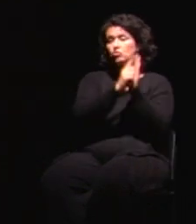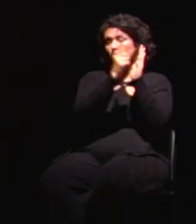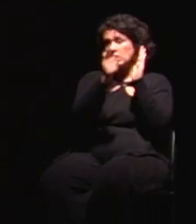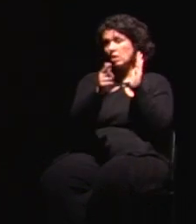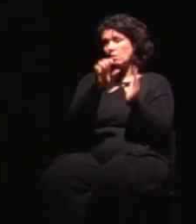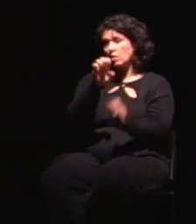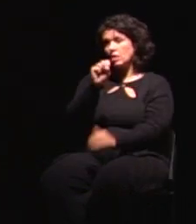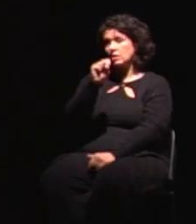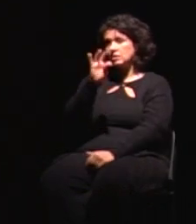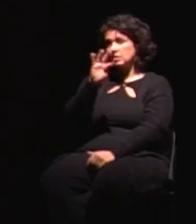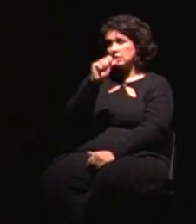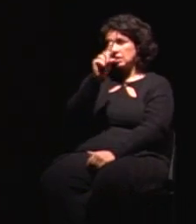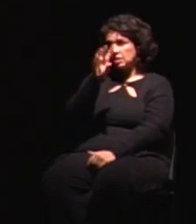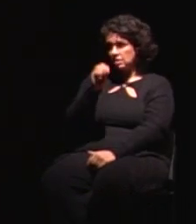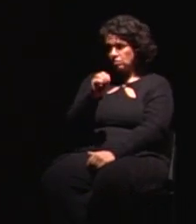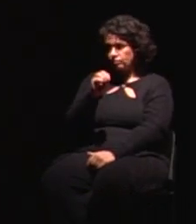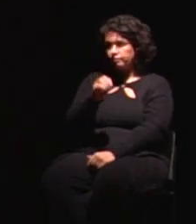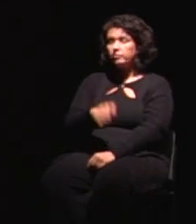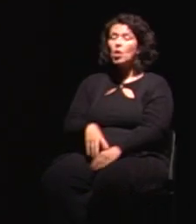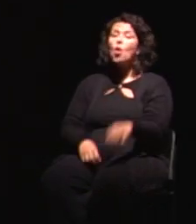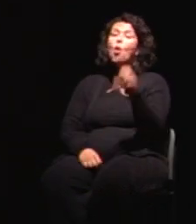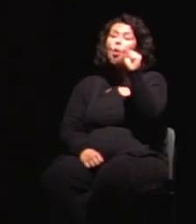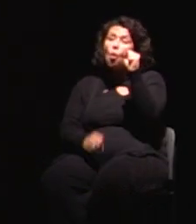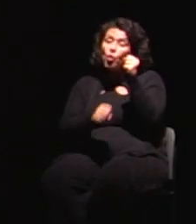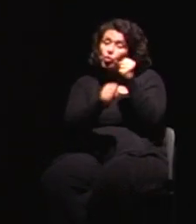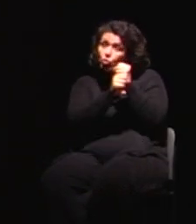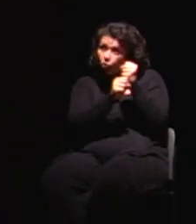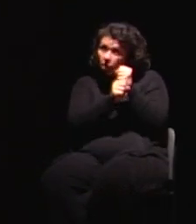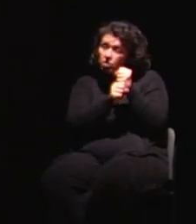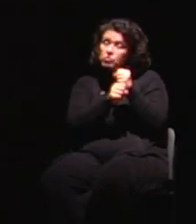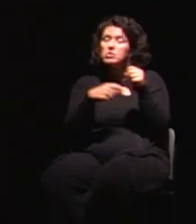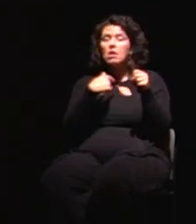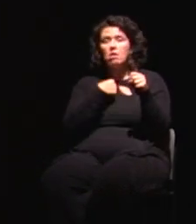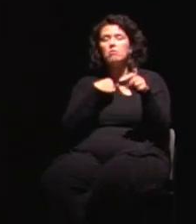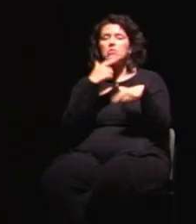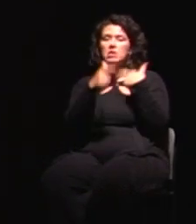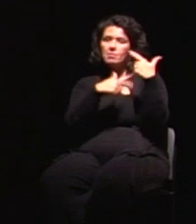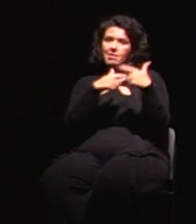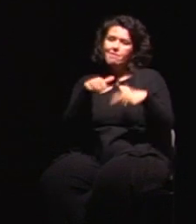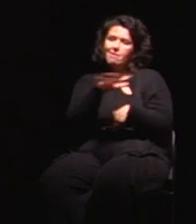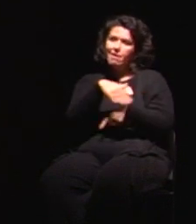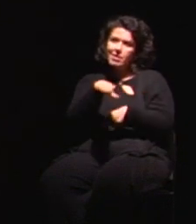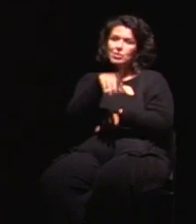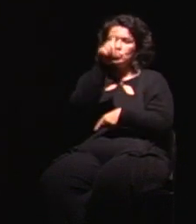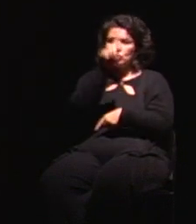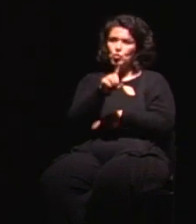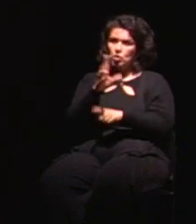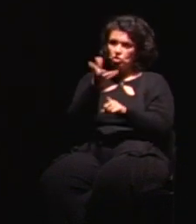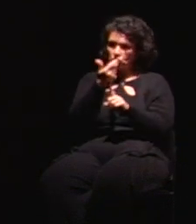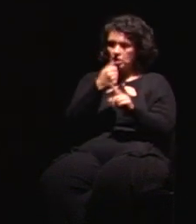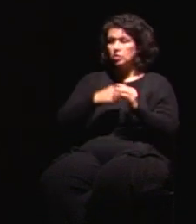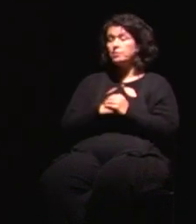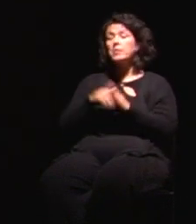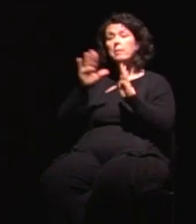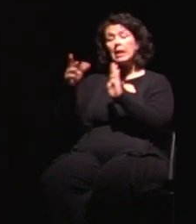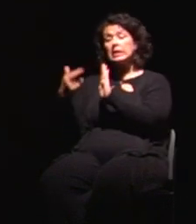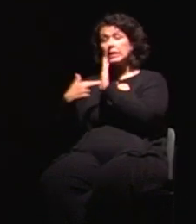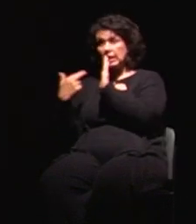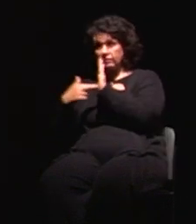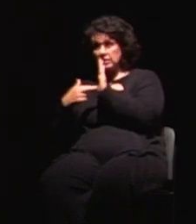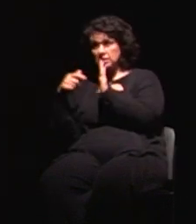artes. E nessa instância da revista Fotótica, eu